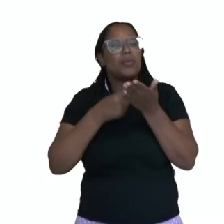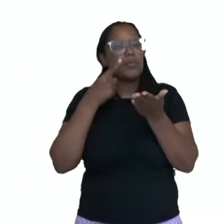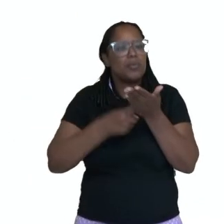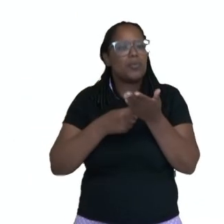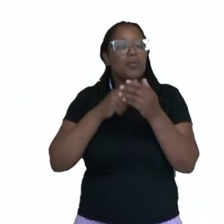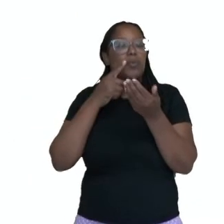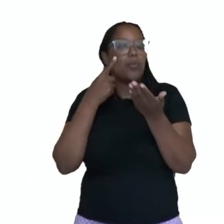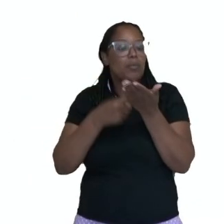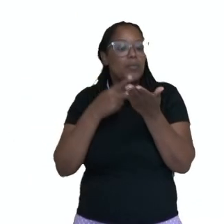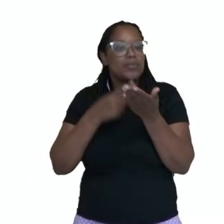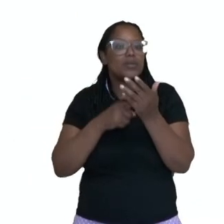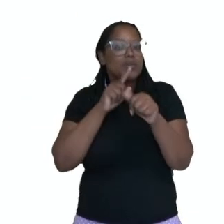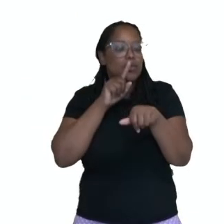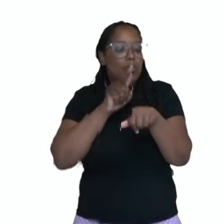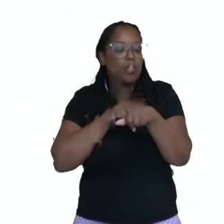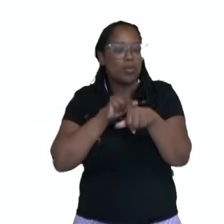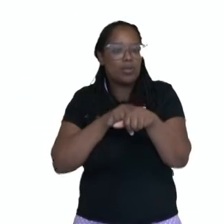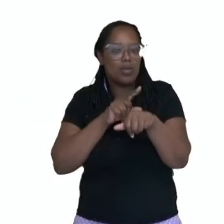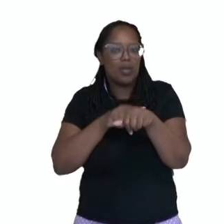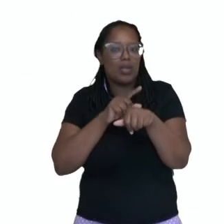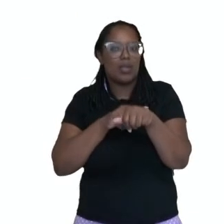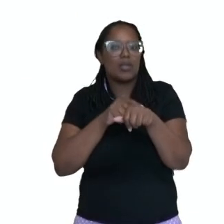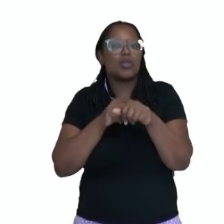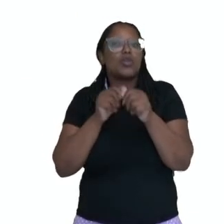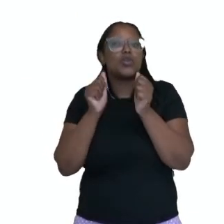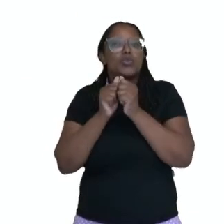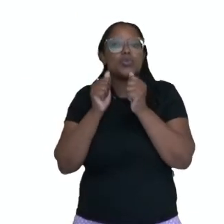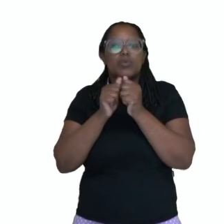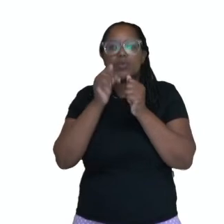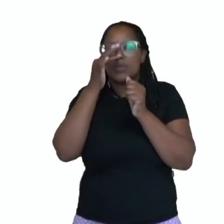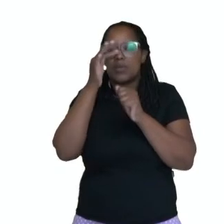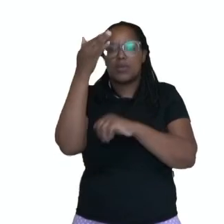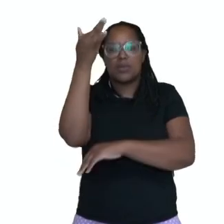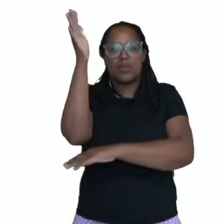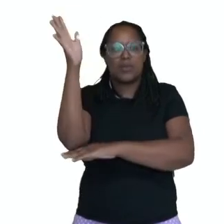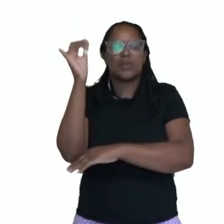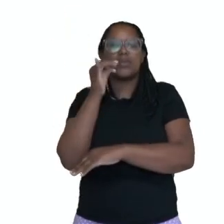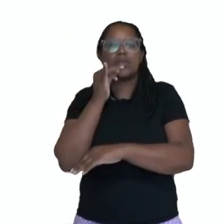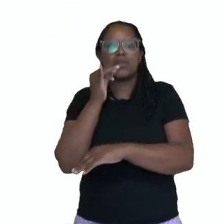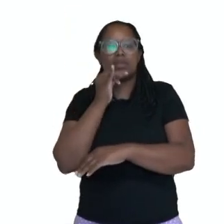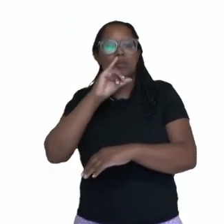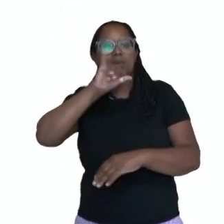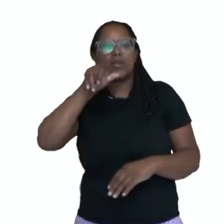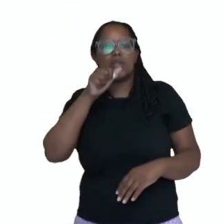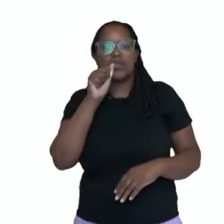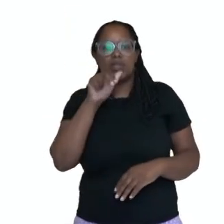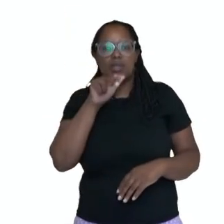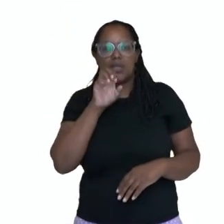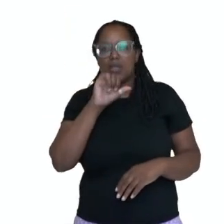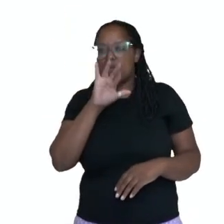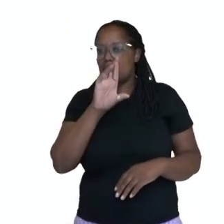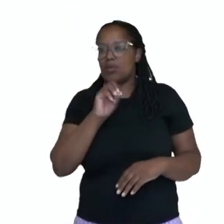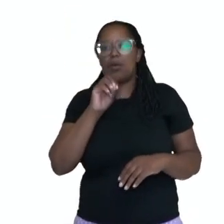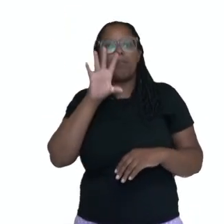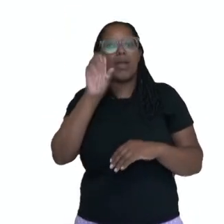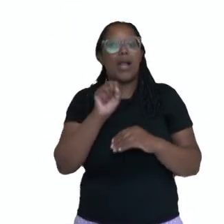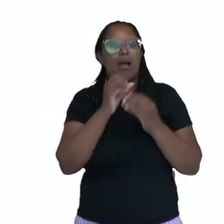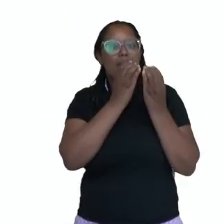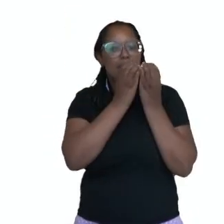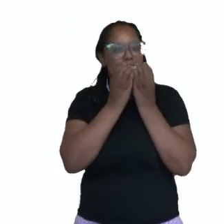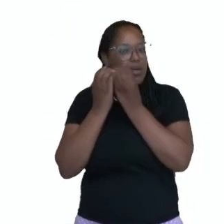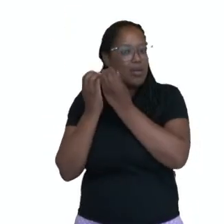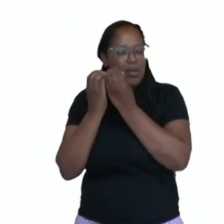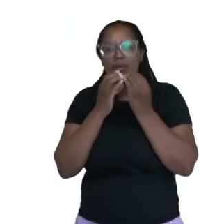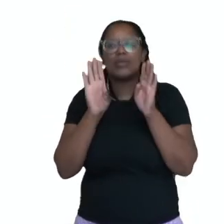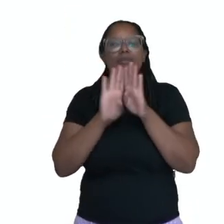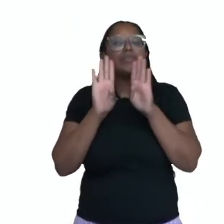tempo, muito relacionado à natureza. Então, por exemplo, janeiro é a época de colher milho, né? Março é o tempo